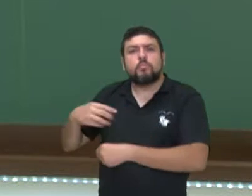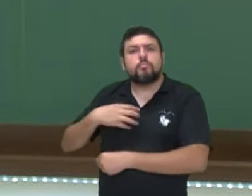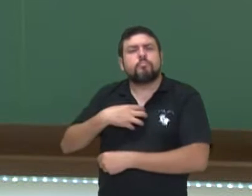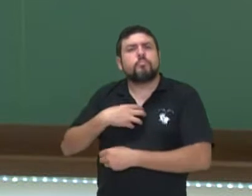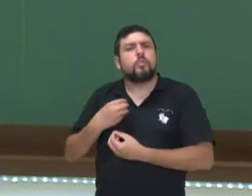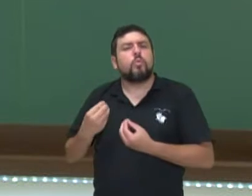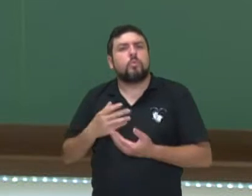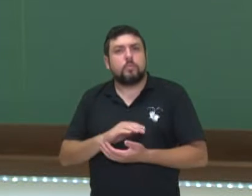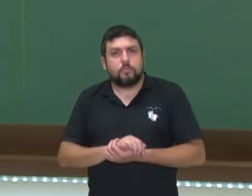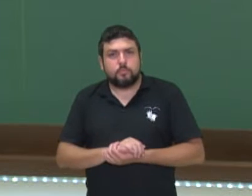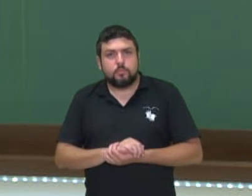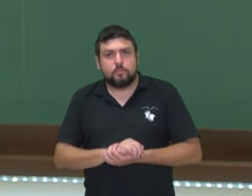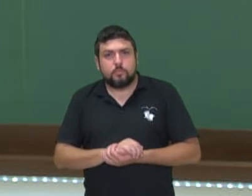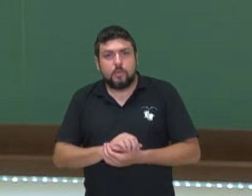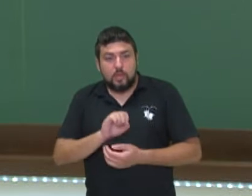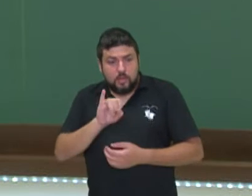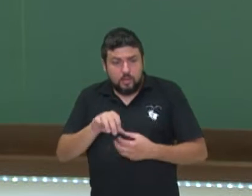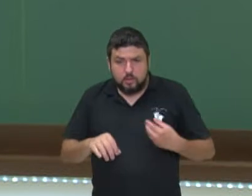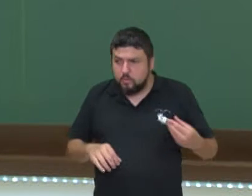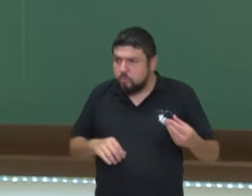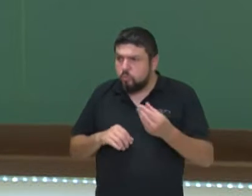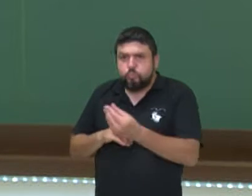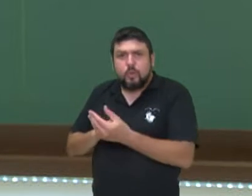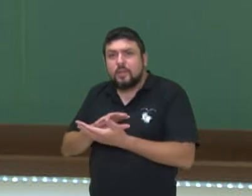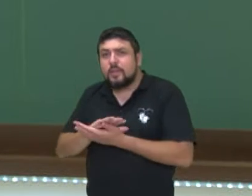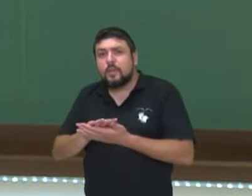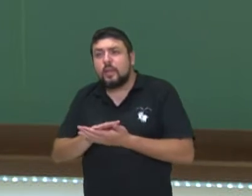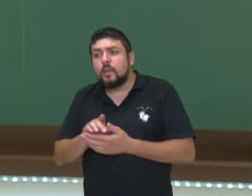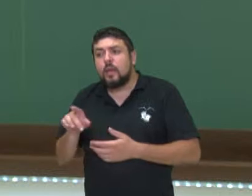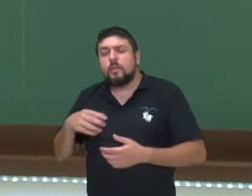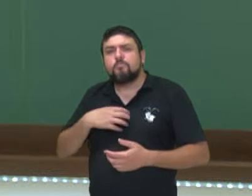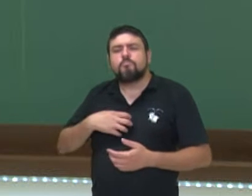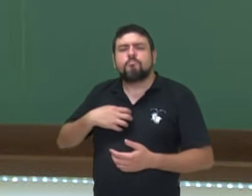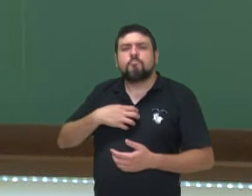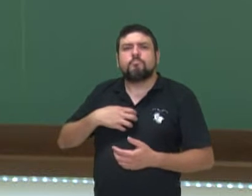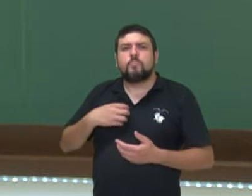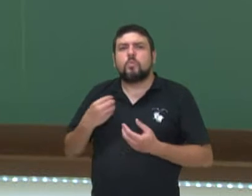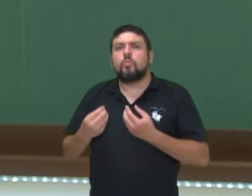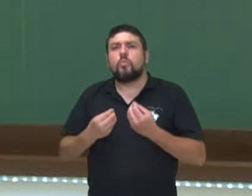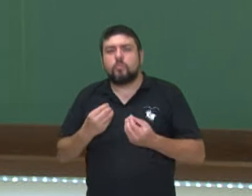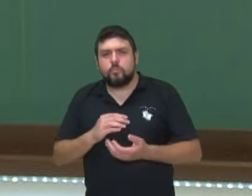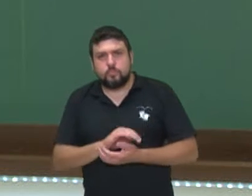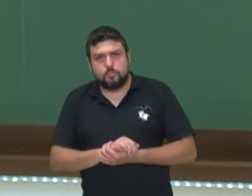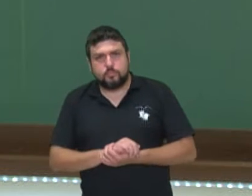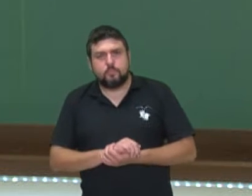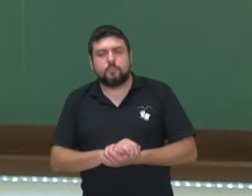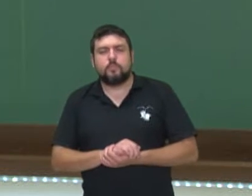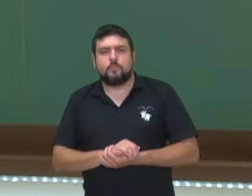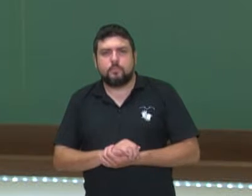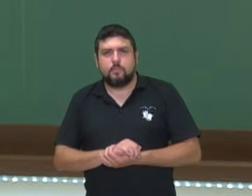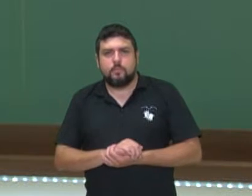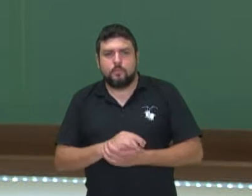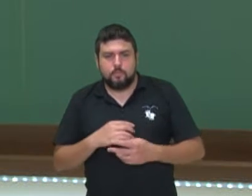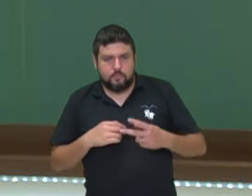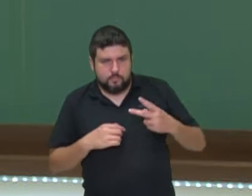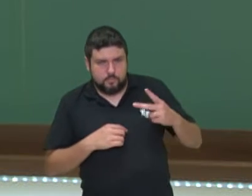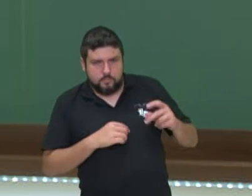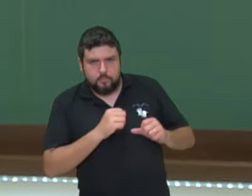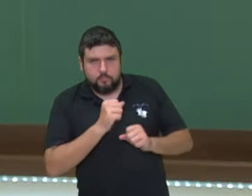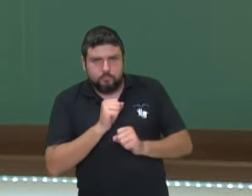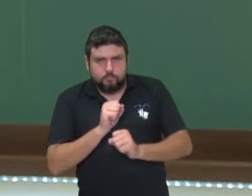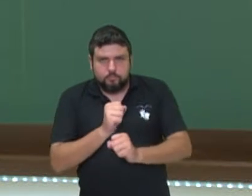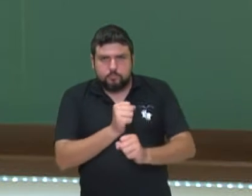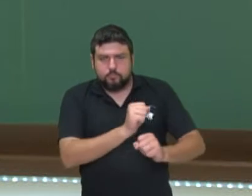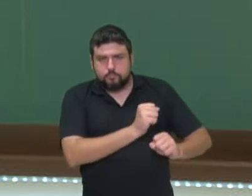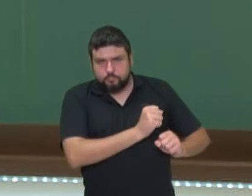Gari decidisse não devolver o dinheiro? Então são algumas questões aí para a gente pensar. Essa atitude do Gari, ela gerou